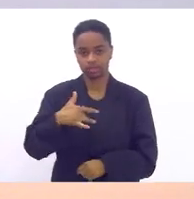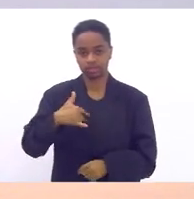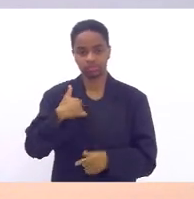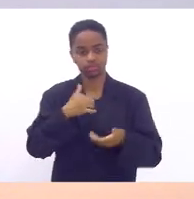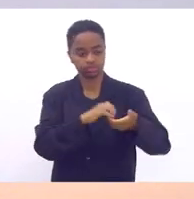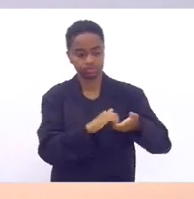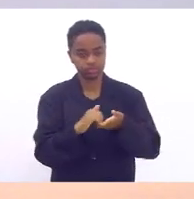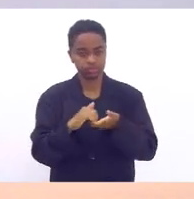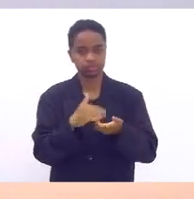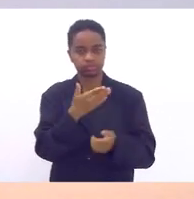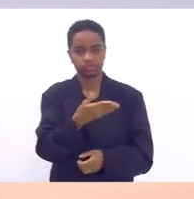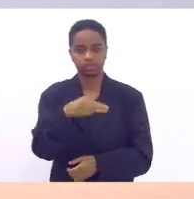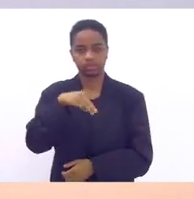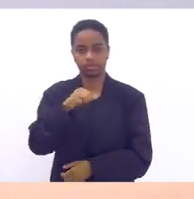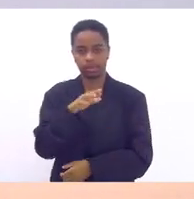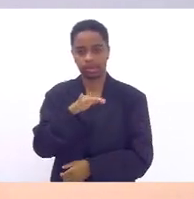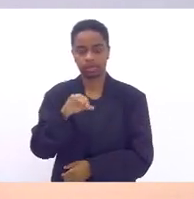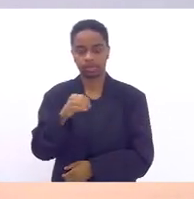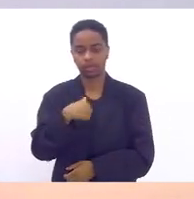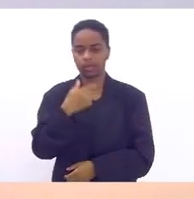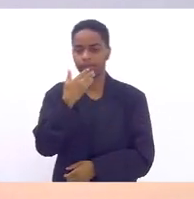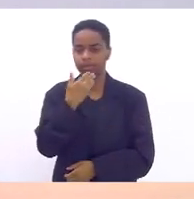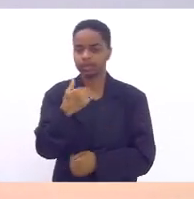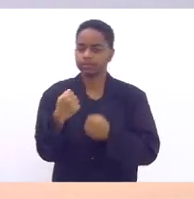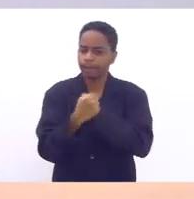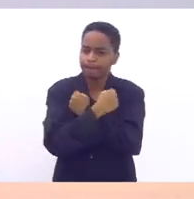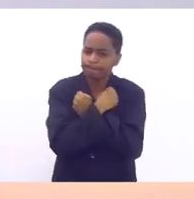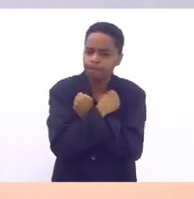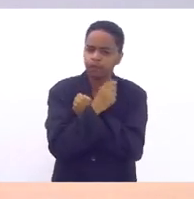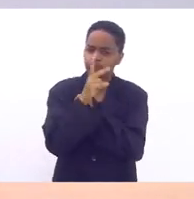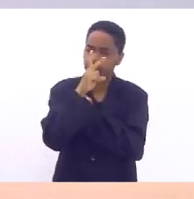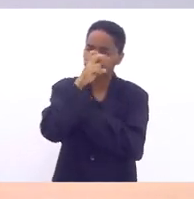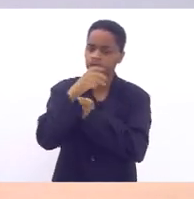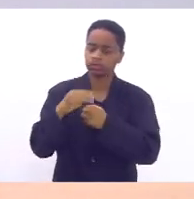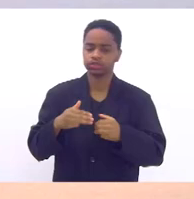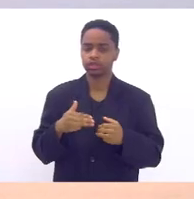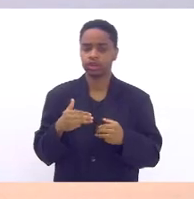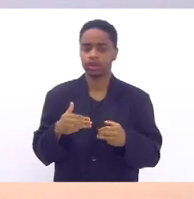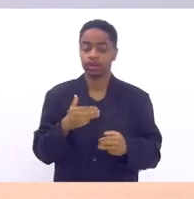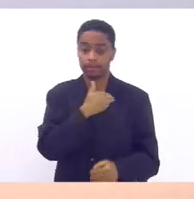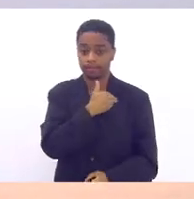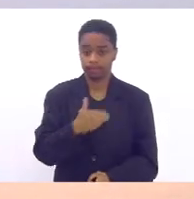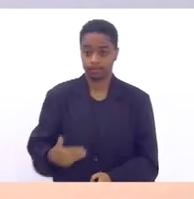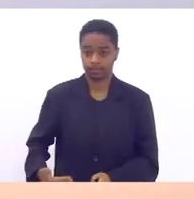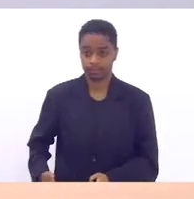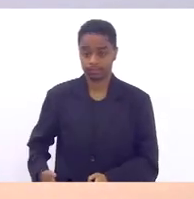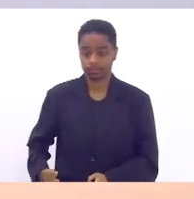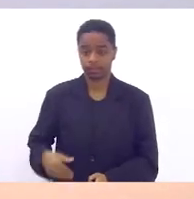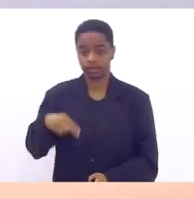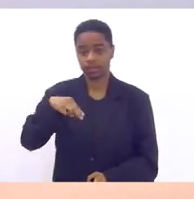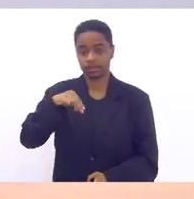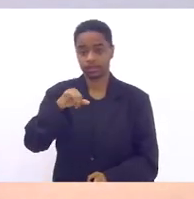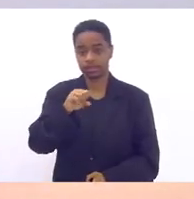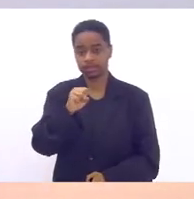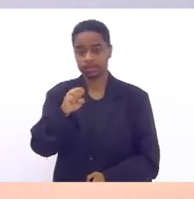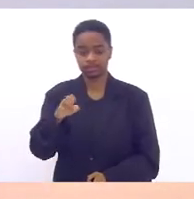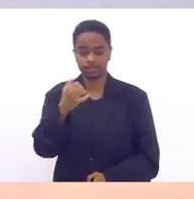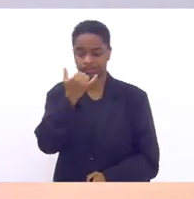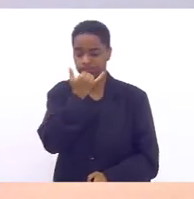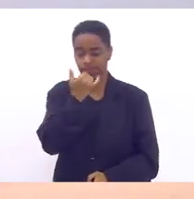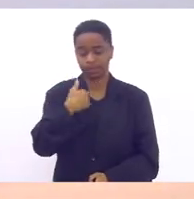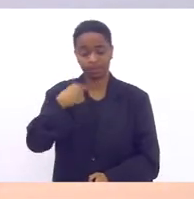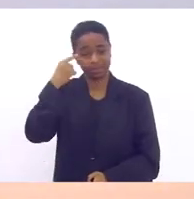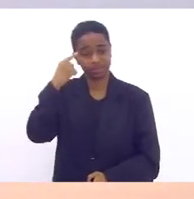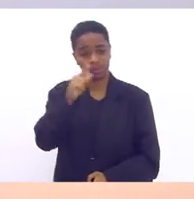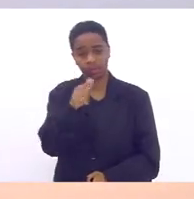pedir ele que leve o nosso abraço apertado à nossa ministra Nísia pensei em outra amar importante